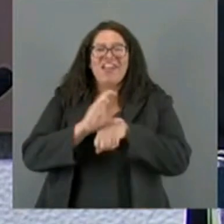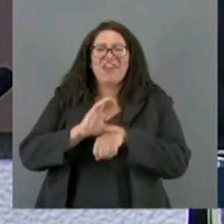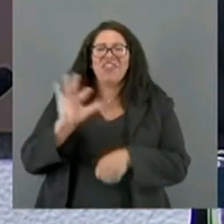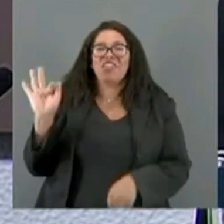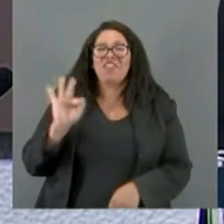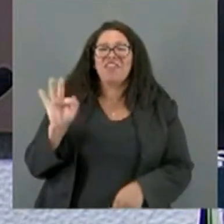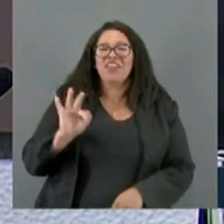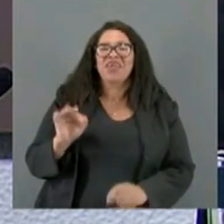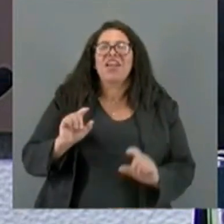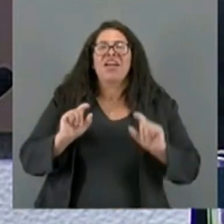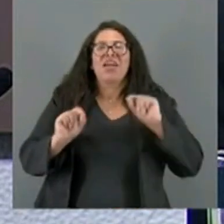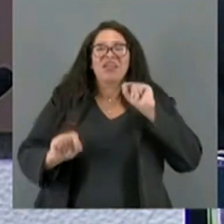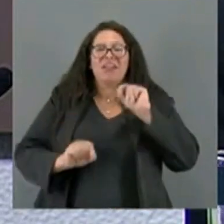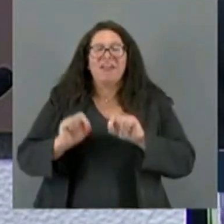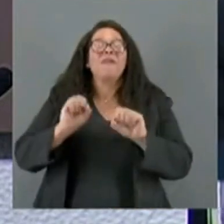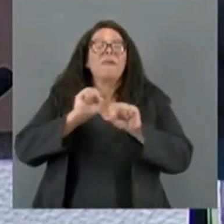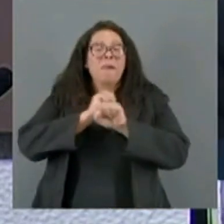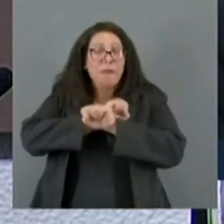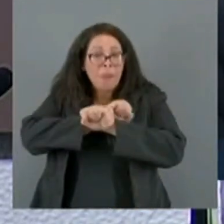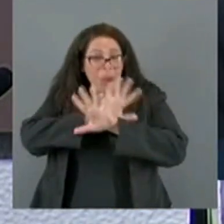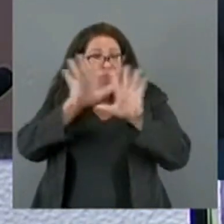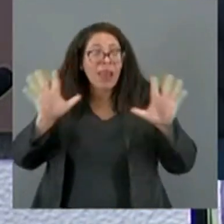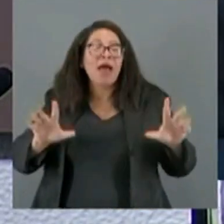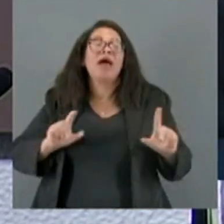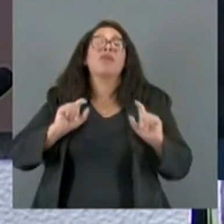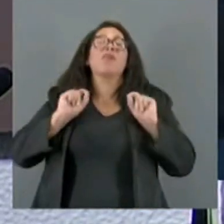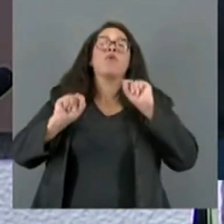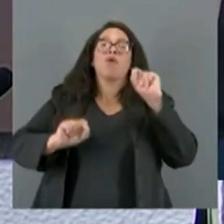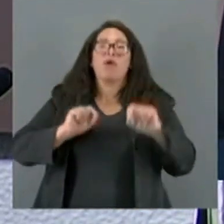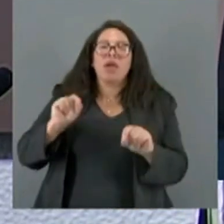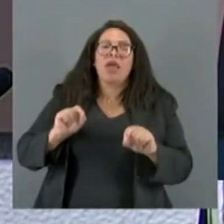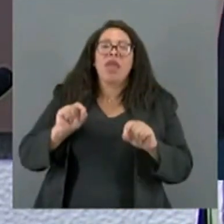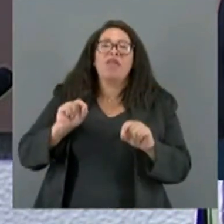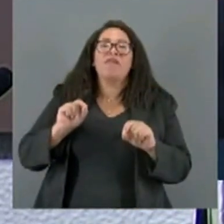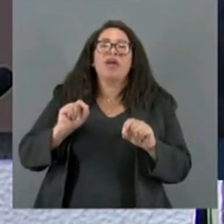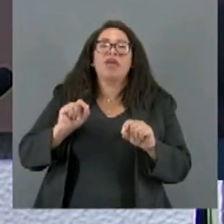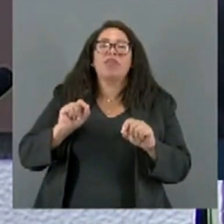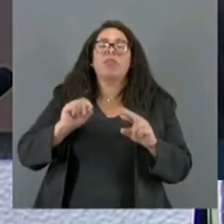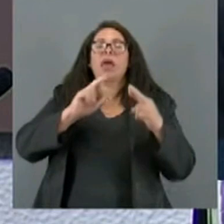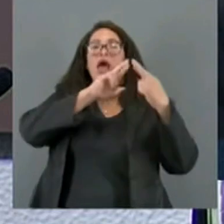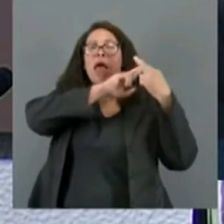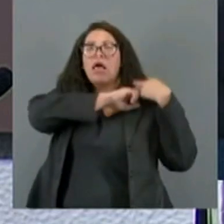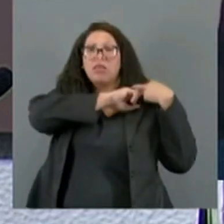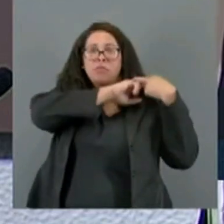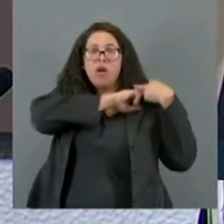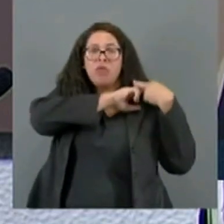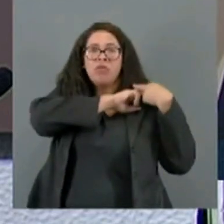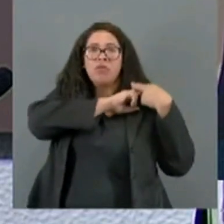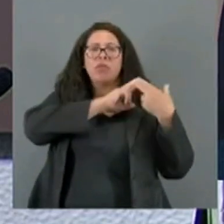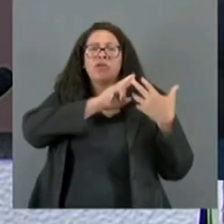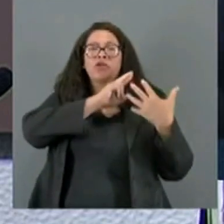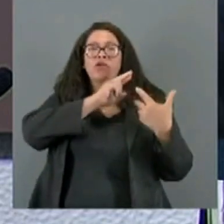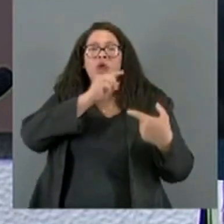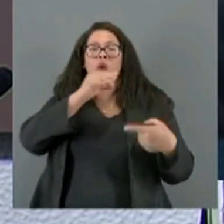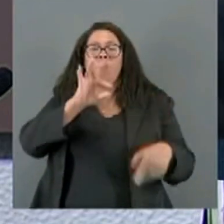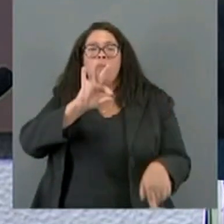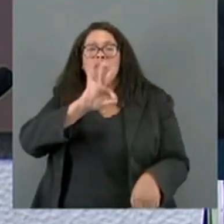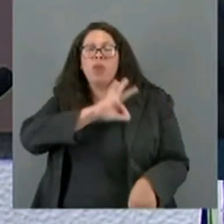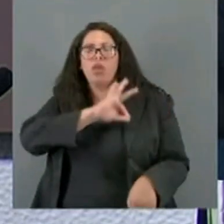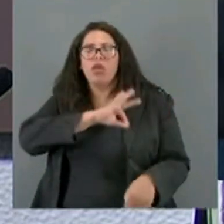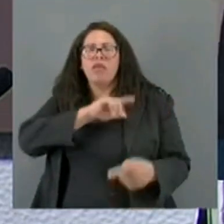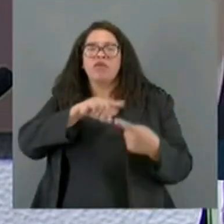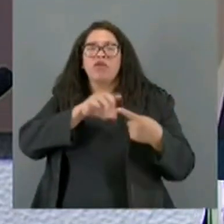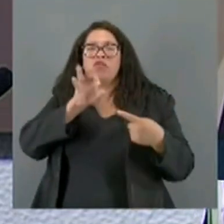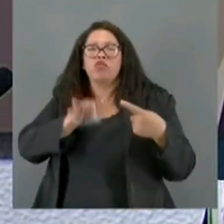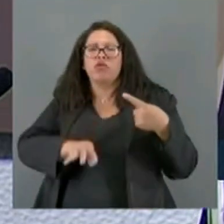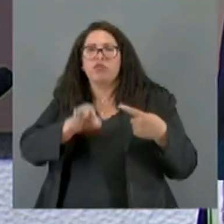Federal, ele é claro quando ele diz as atribuições de todas as polícias, Polícia Judiciária